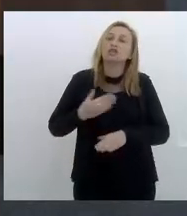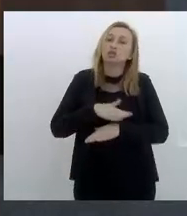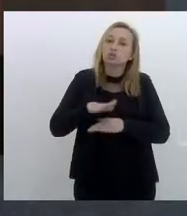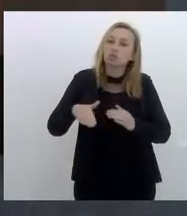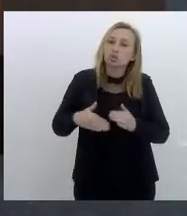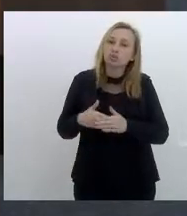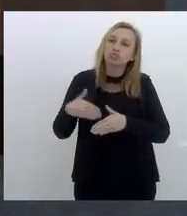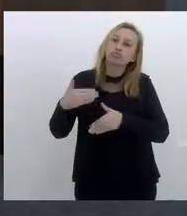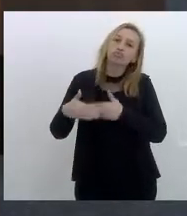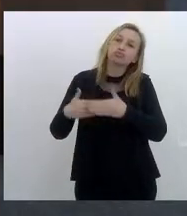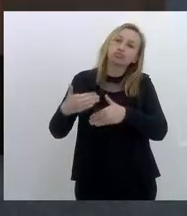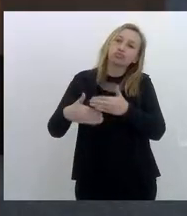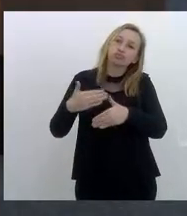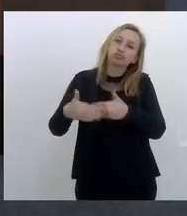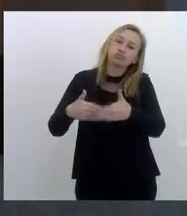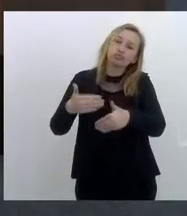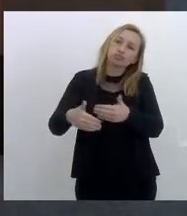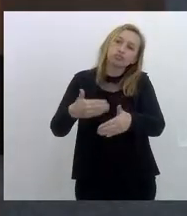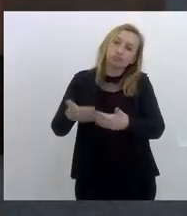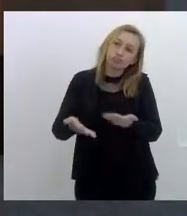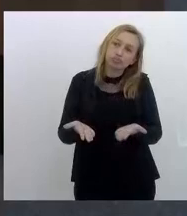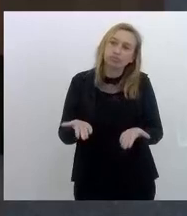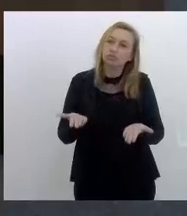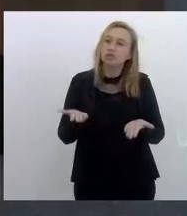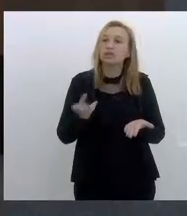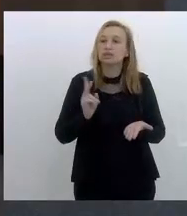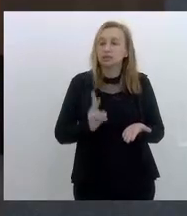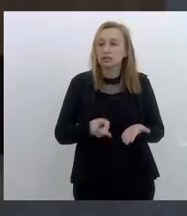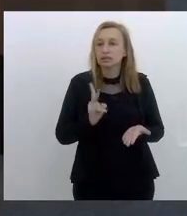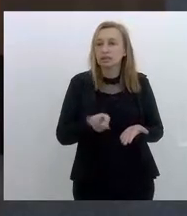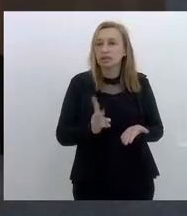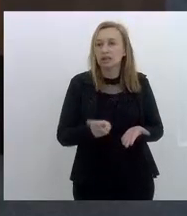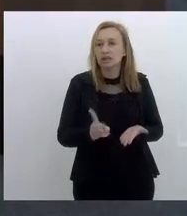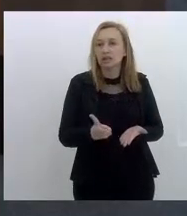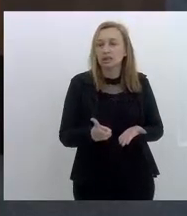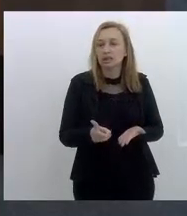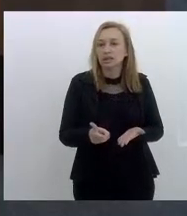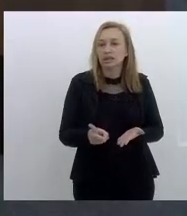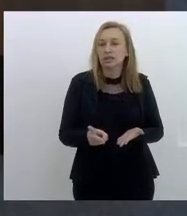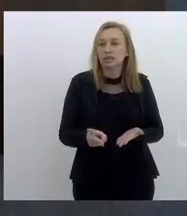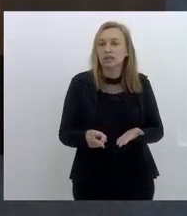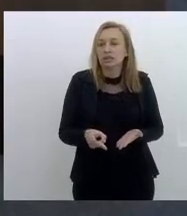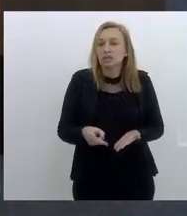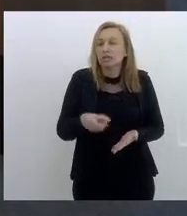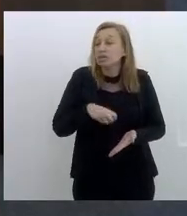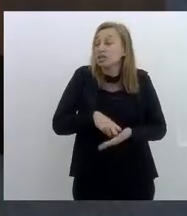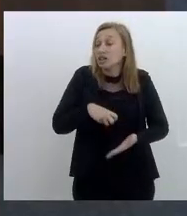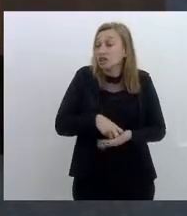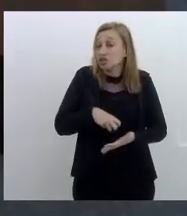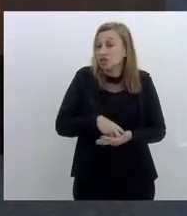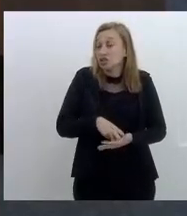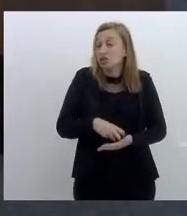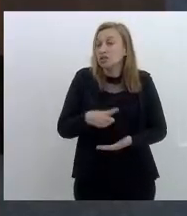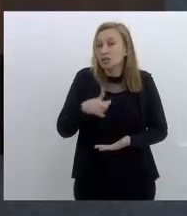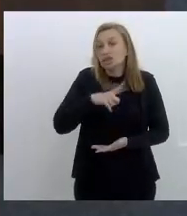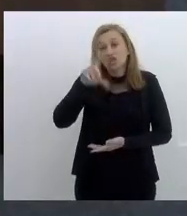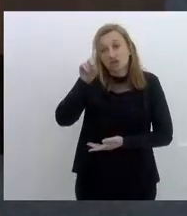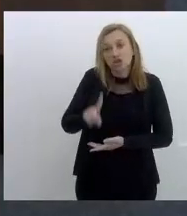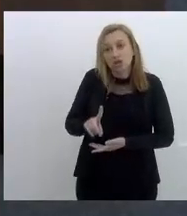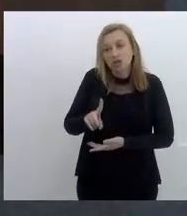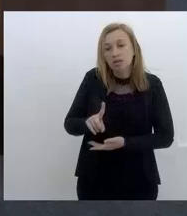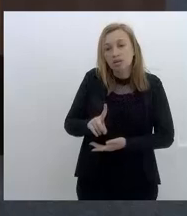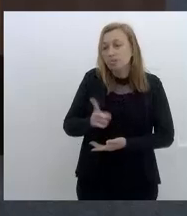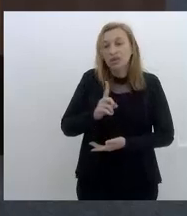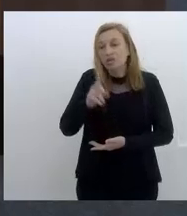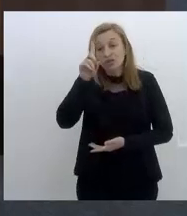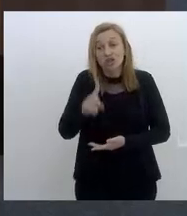como companheiro aqui que me antecedeu falou tá sempre com a ex do uma espada na cabeça a gente tem direito mas